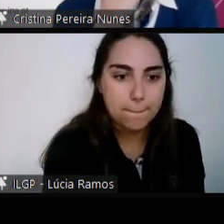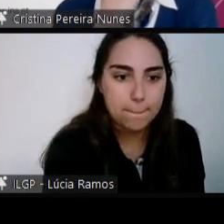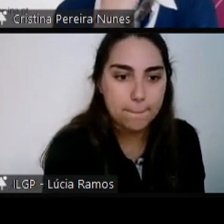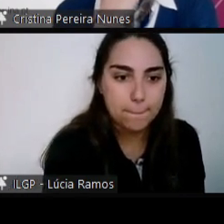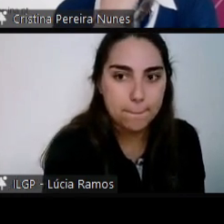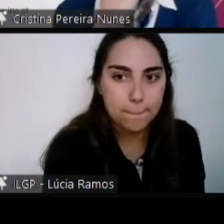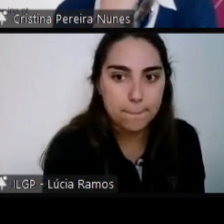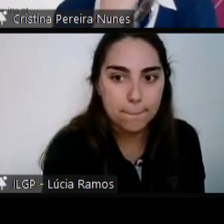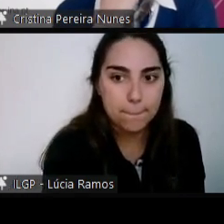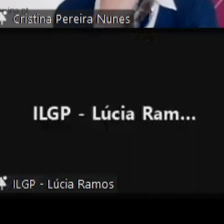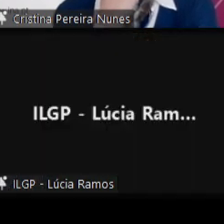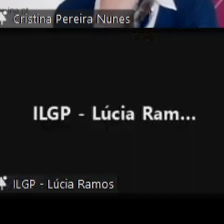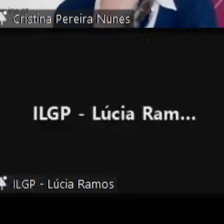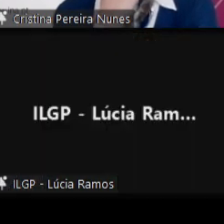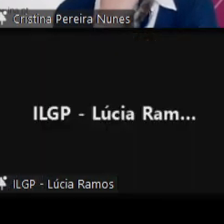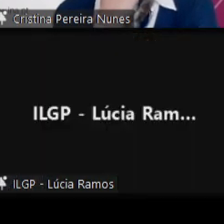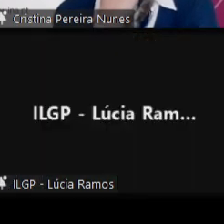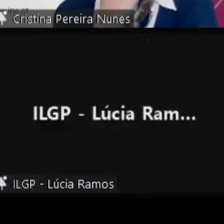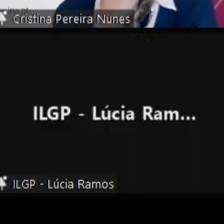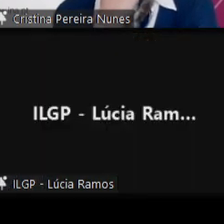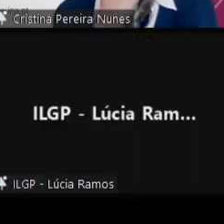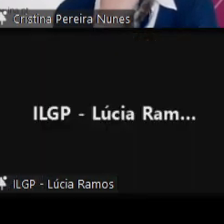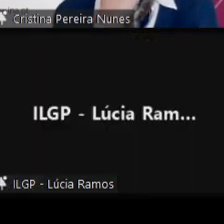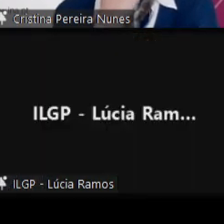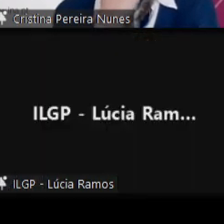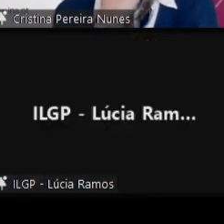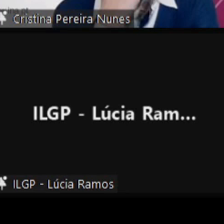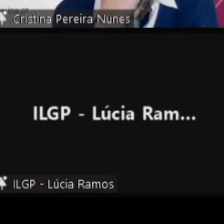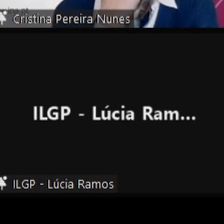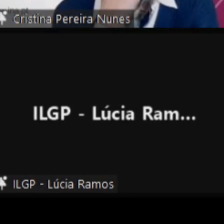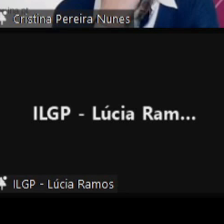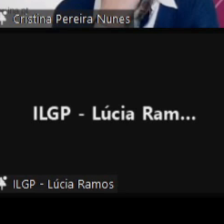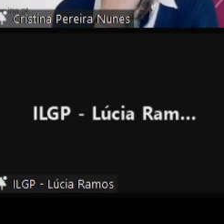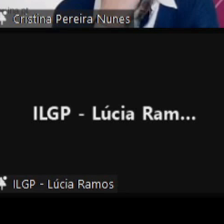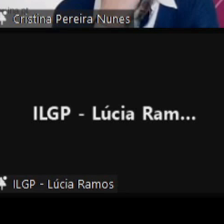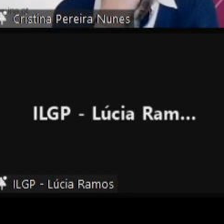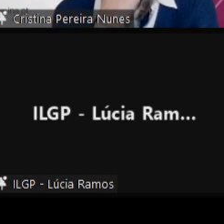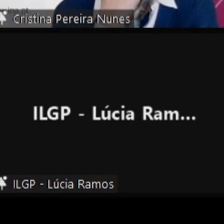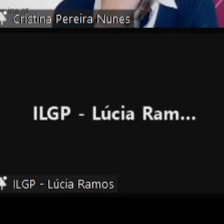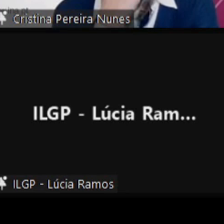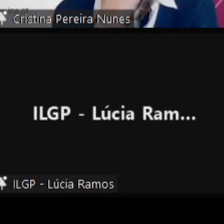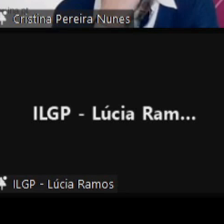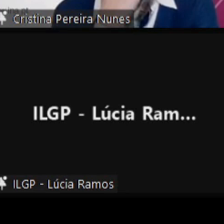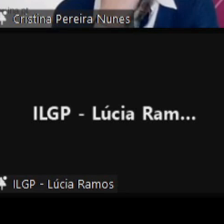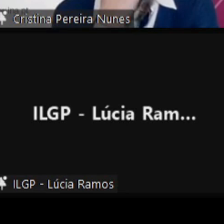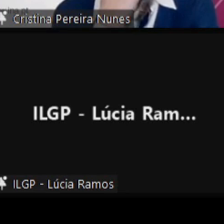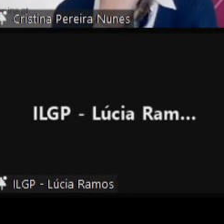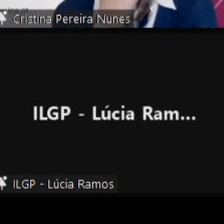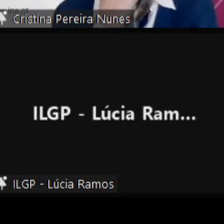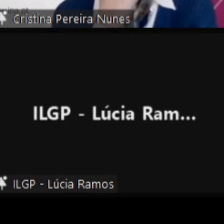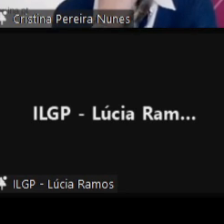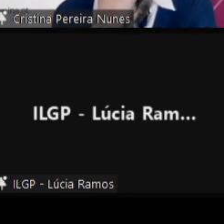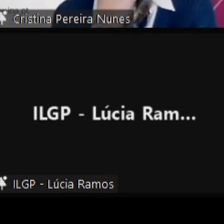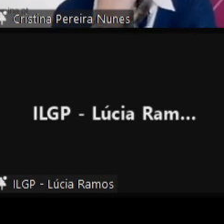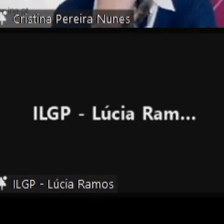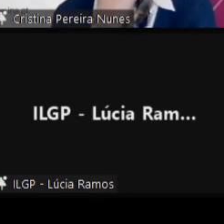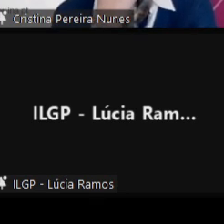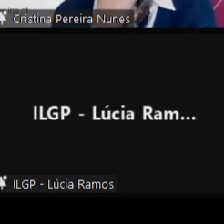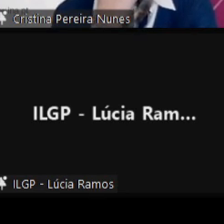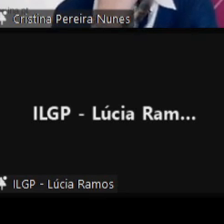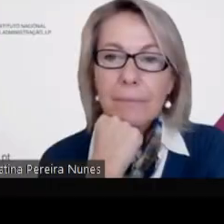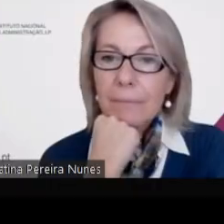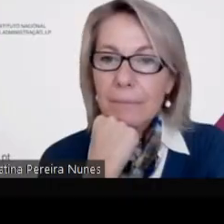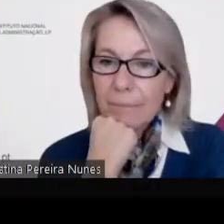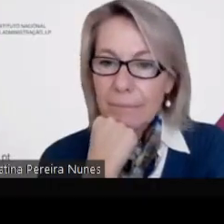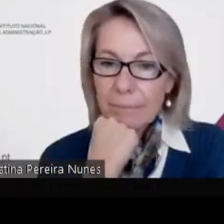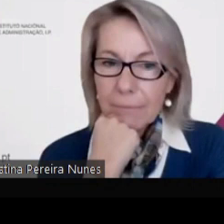efeitos de gestão de... Vai ser, vamos fazer isso. Eu peço desculpa, só os ganhos muito rapidamente. Quando estamos a falar de dashboards, eu